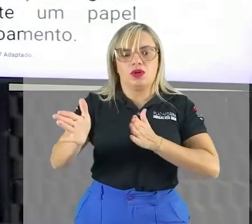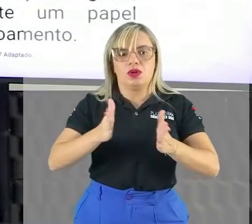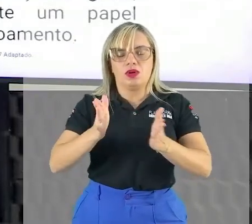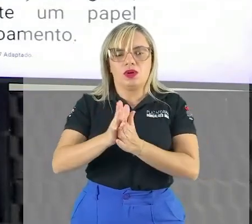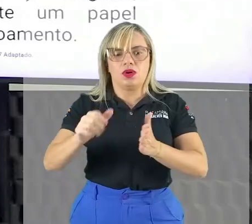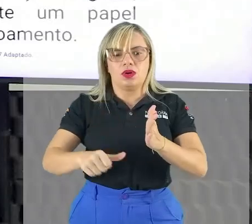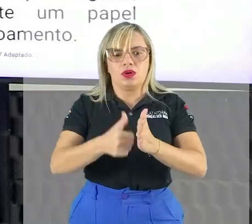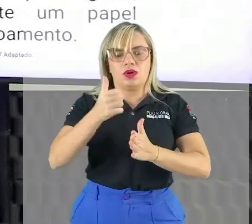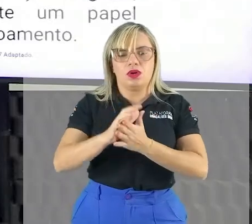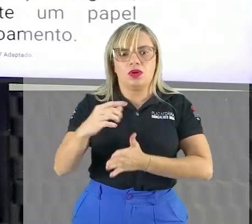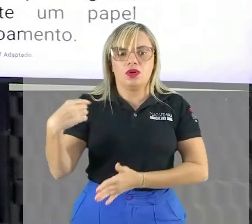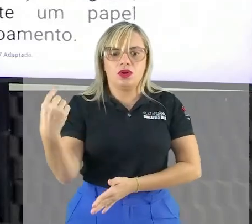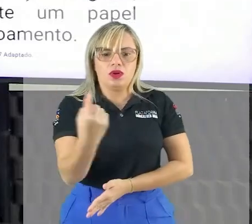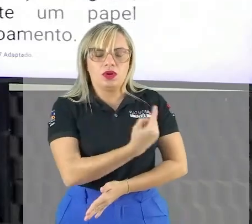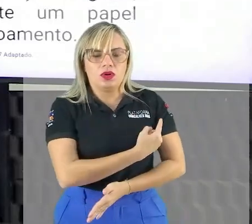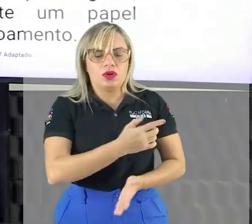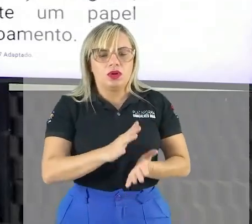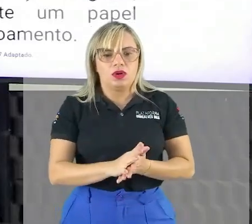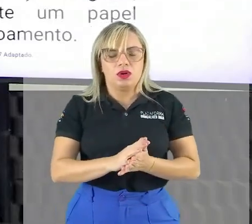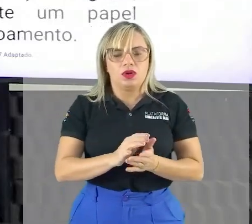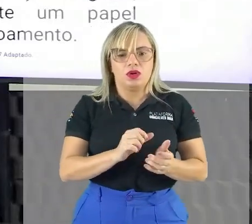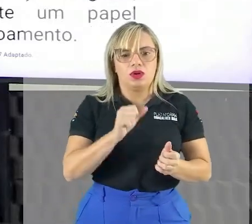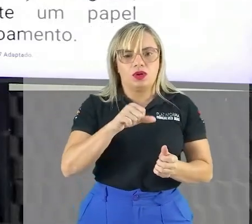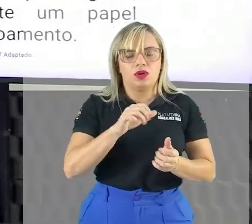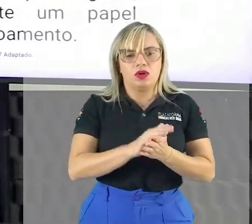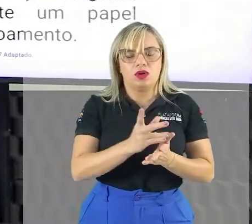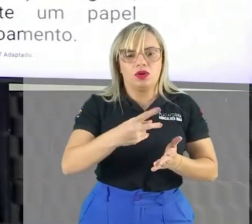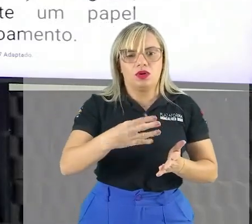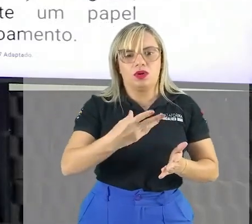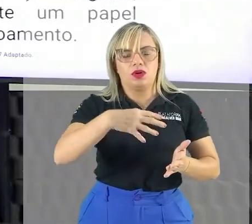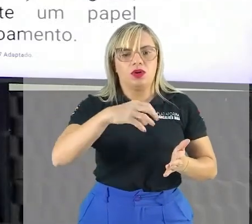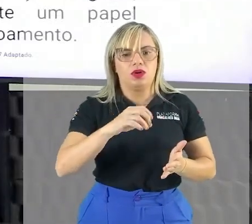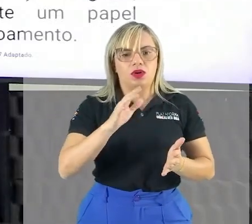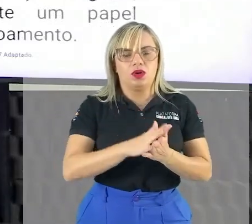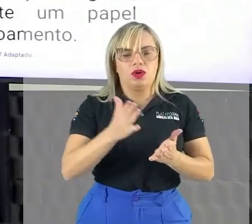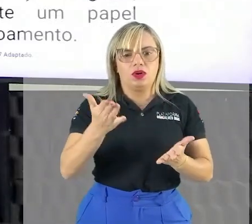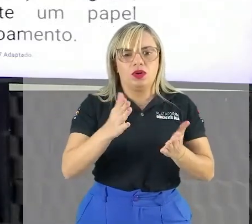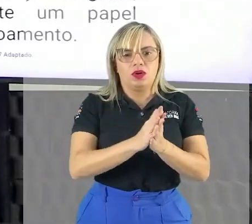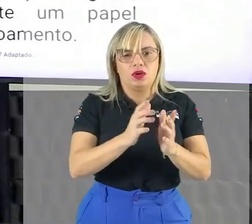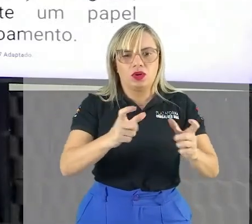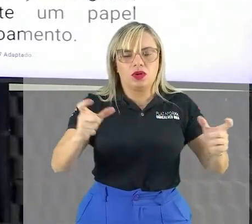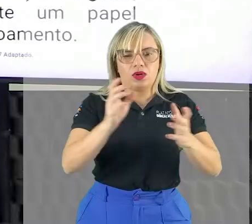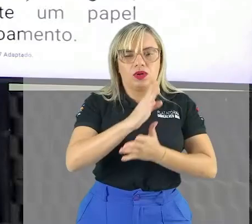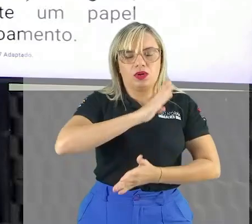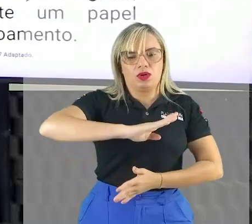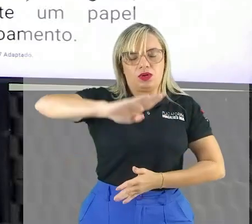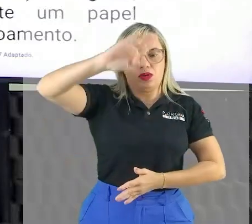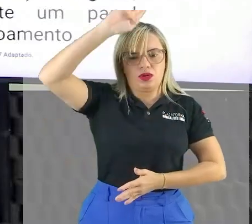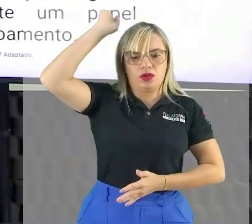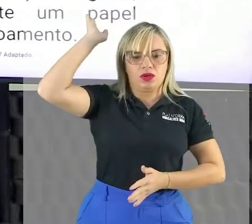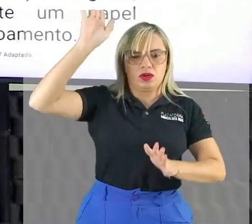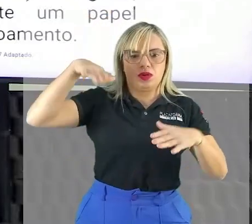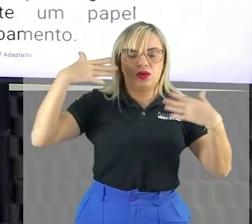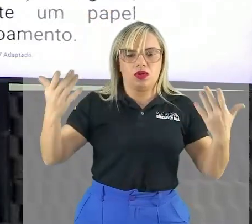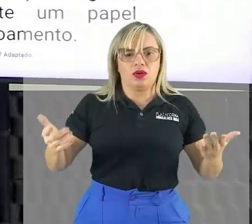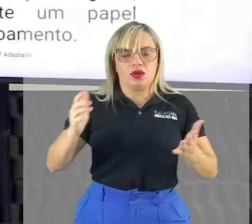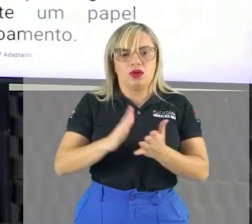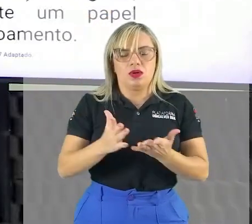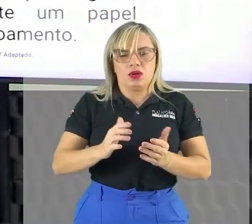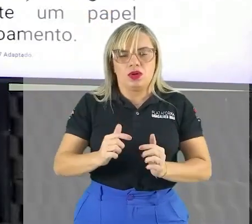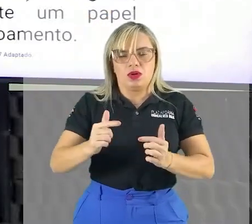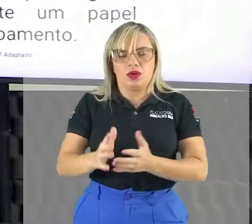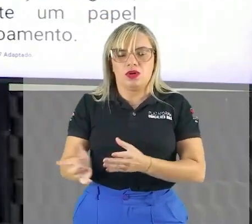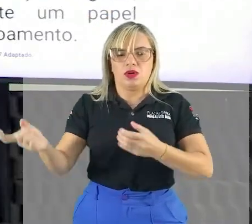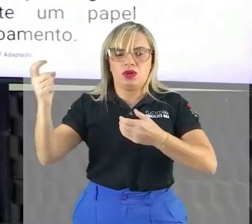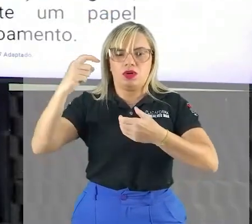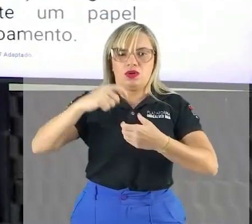Primeiramente, que nós saímos da desagregação do grande Império Romano, depois nós tivemos uma tentativa de retorno, e